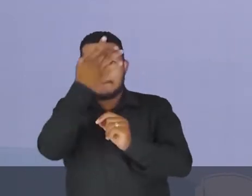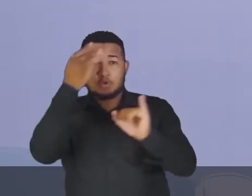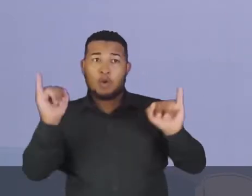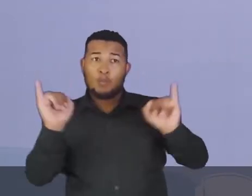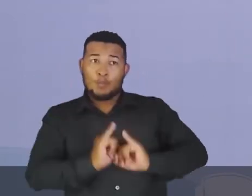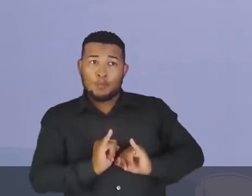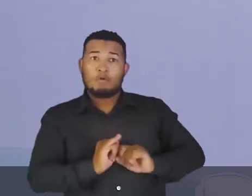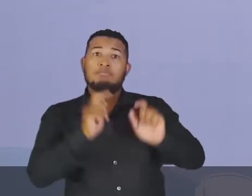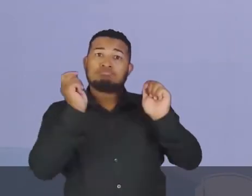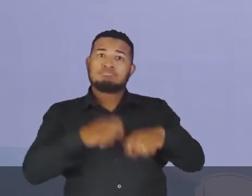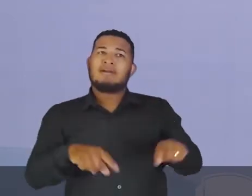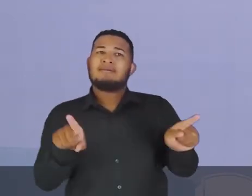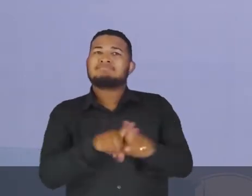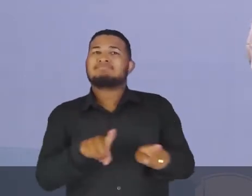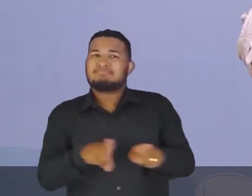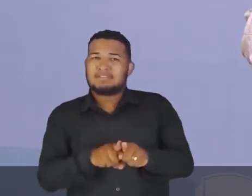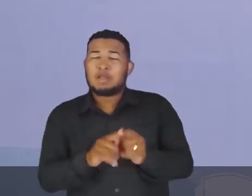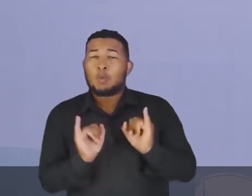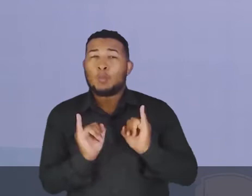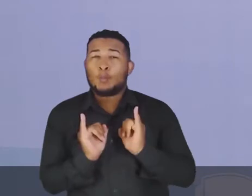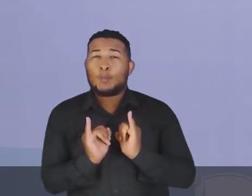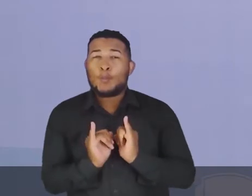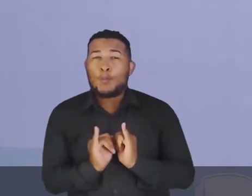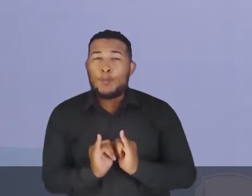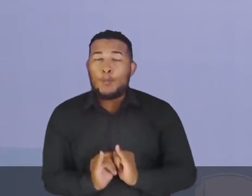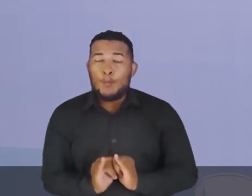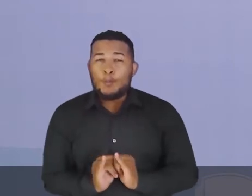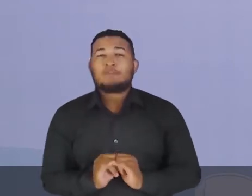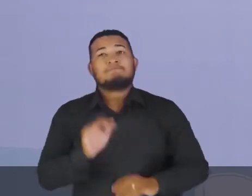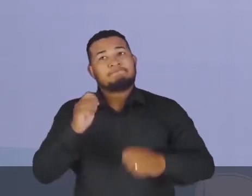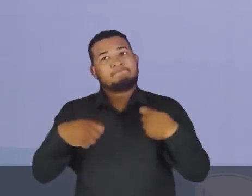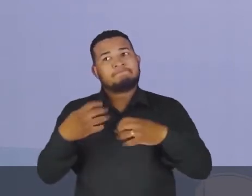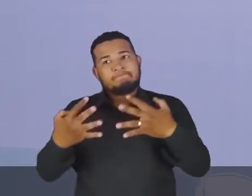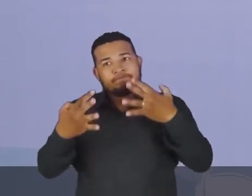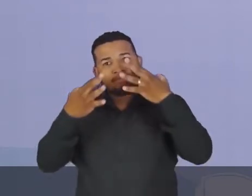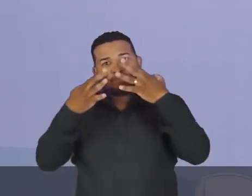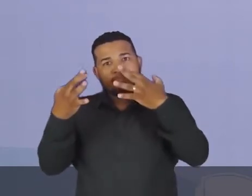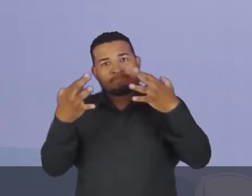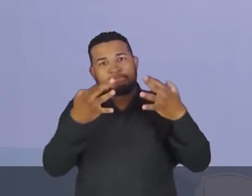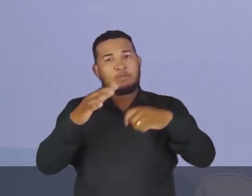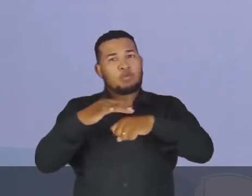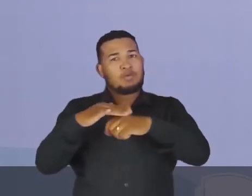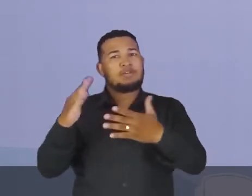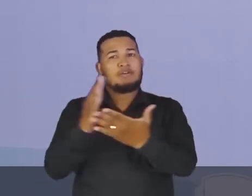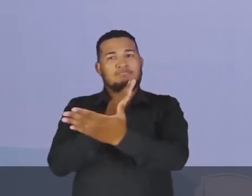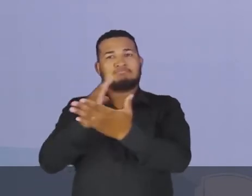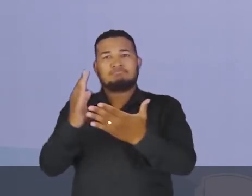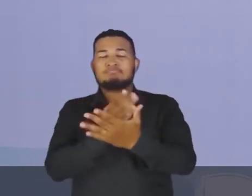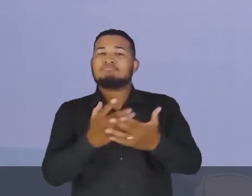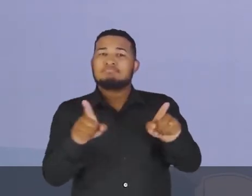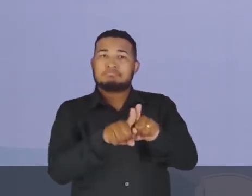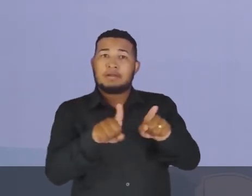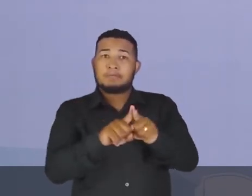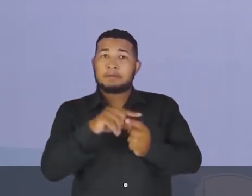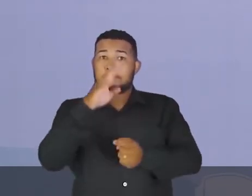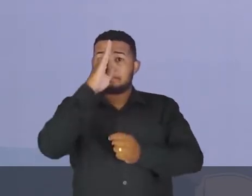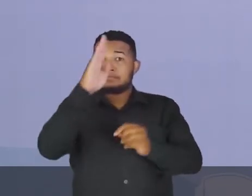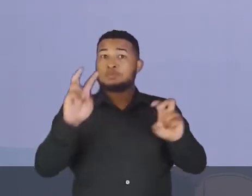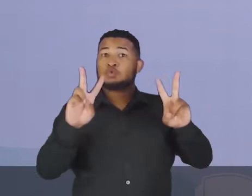também é um sinal aí para você se atentar para riscos de alguns tipos de doenças, principalmente